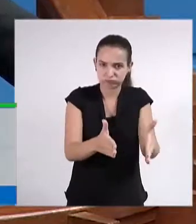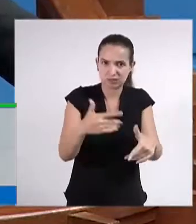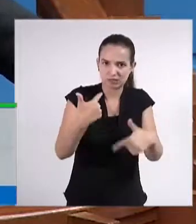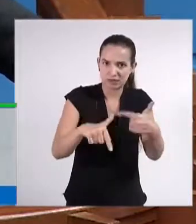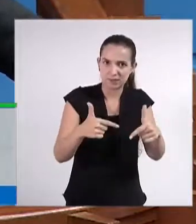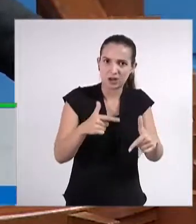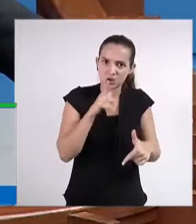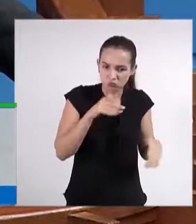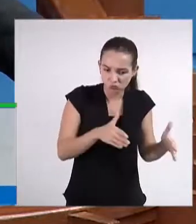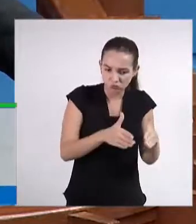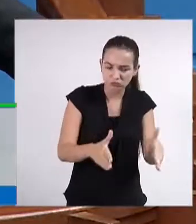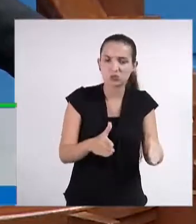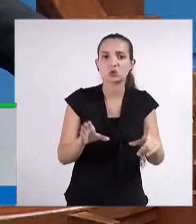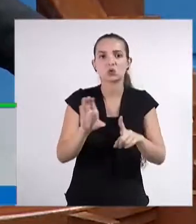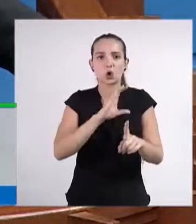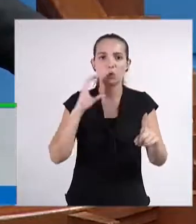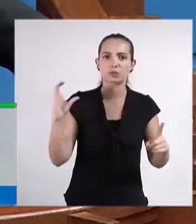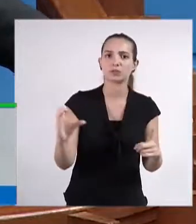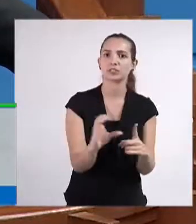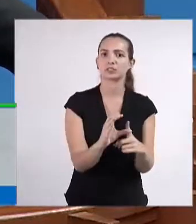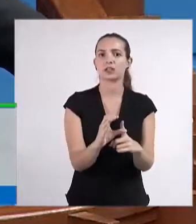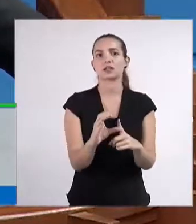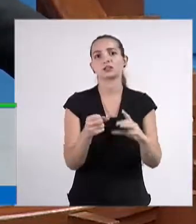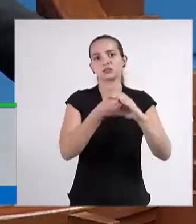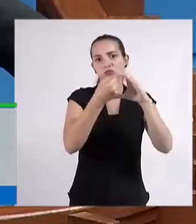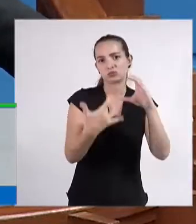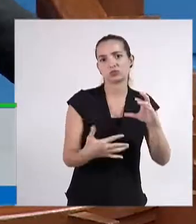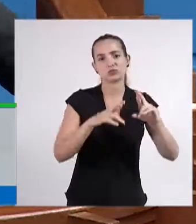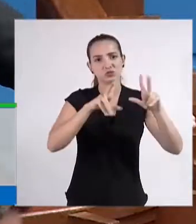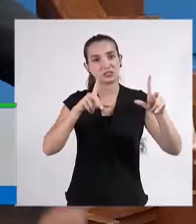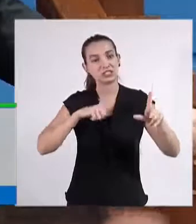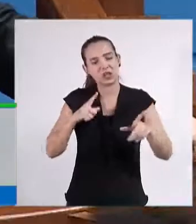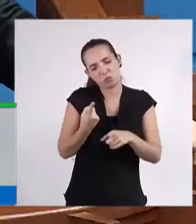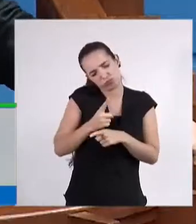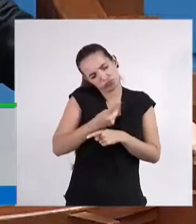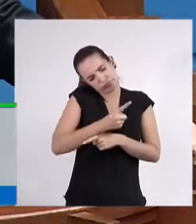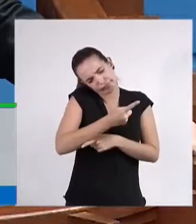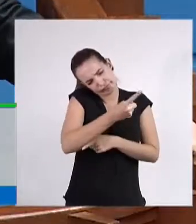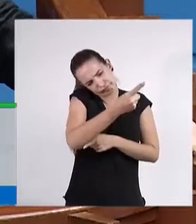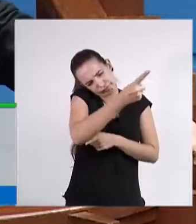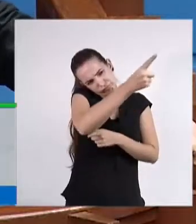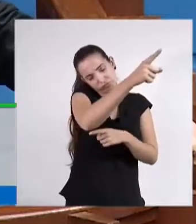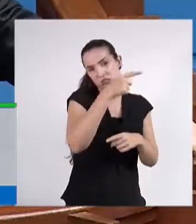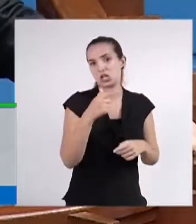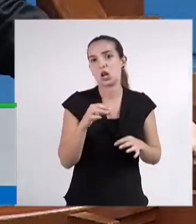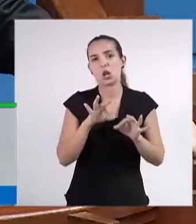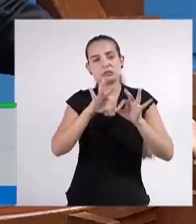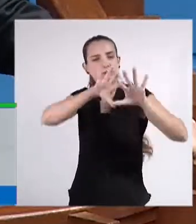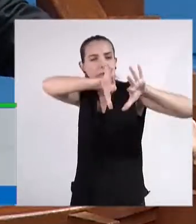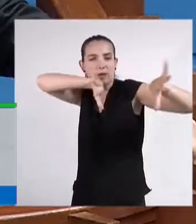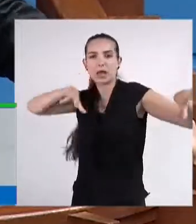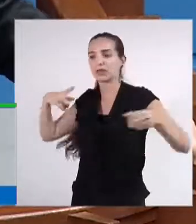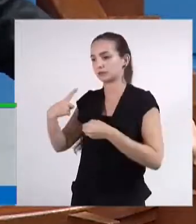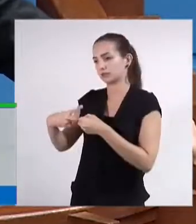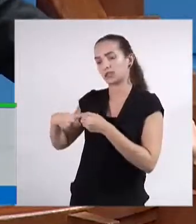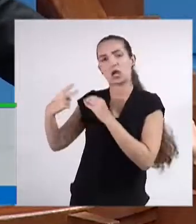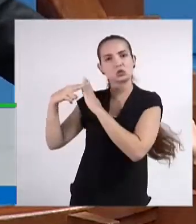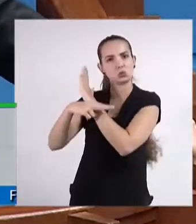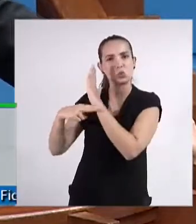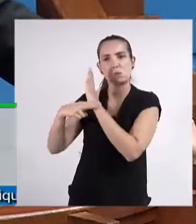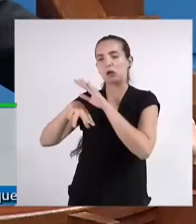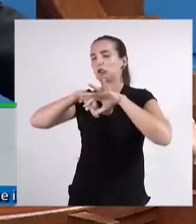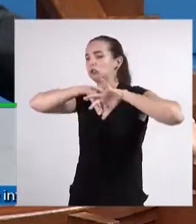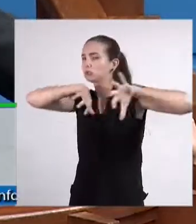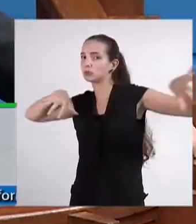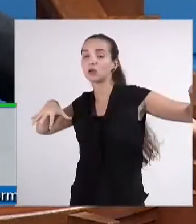comunidades tradicionais, que estão distantes muitas vezes de centros urbanos, carecem